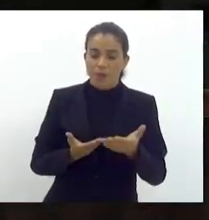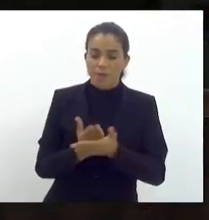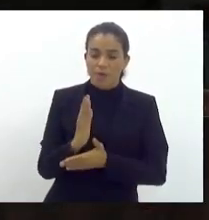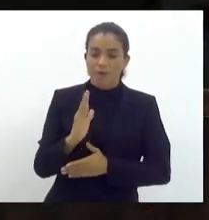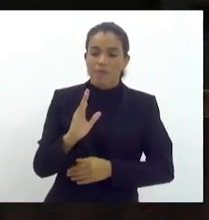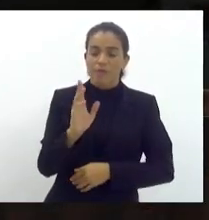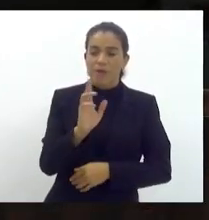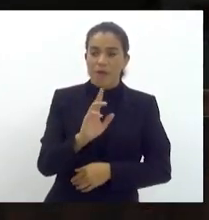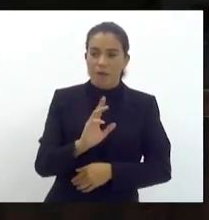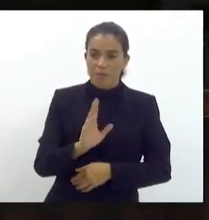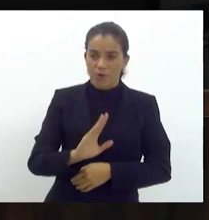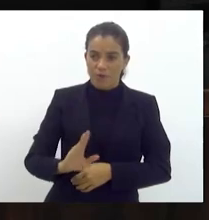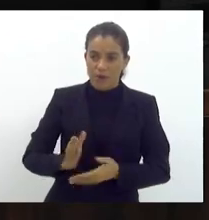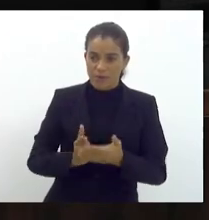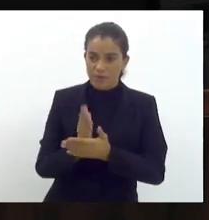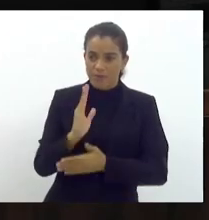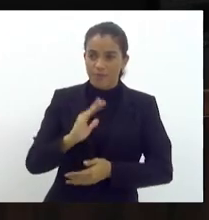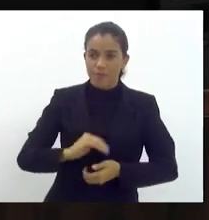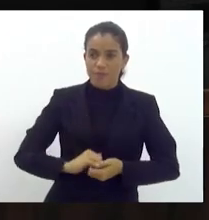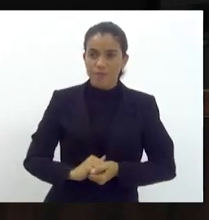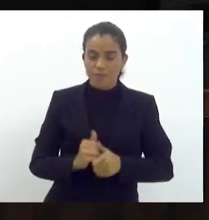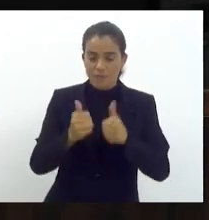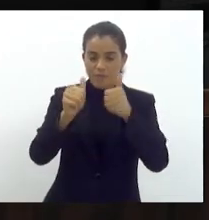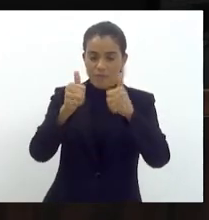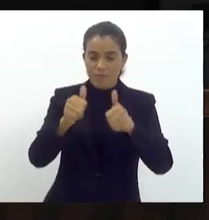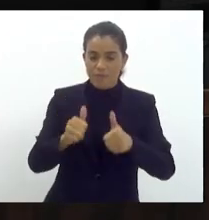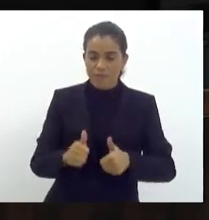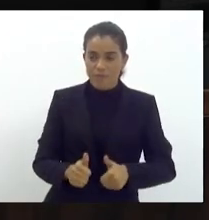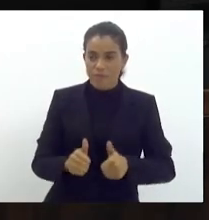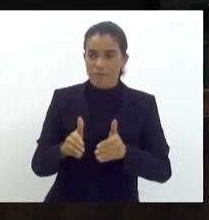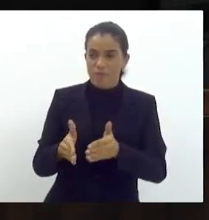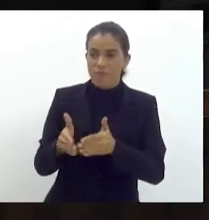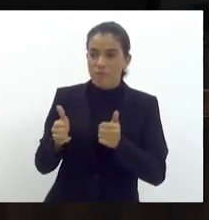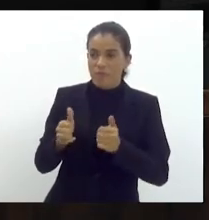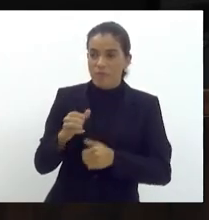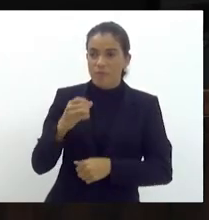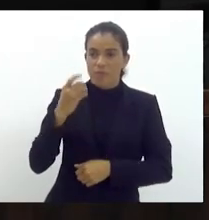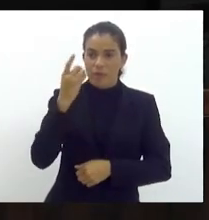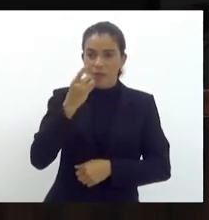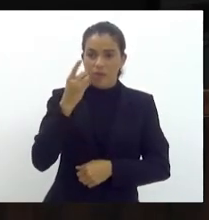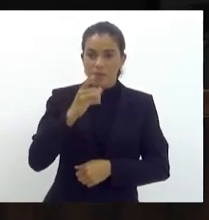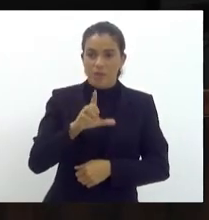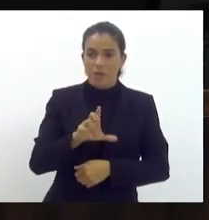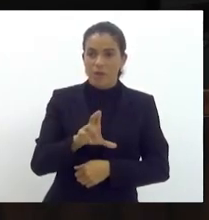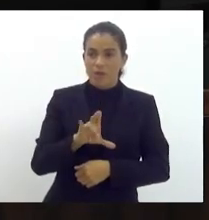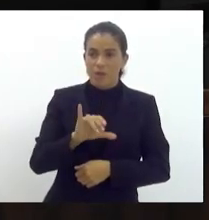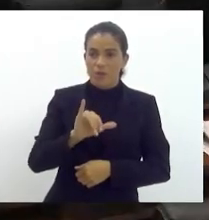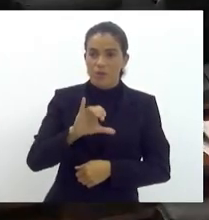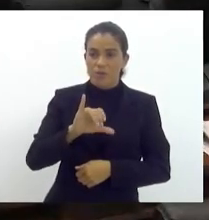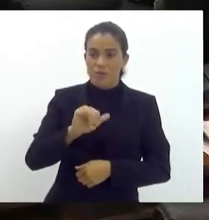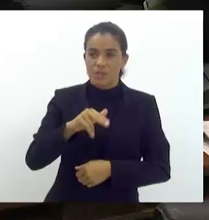estão aprovado verificação solicitado pela deputada Lucinha